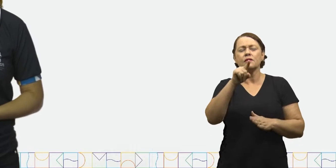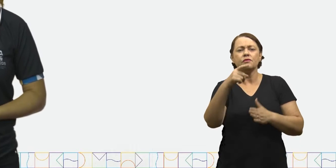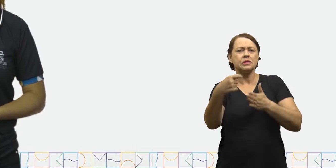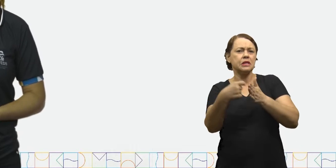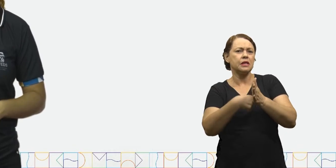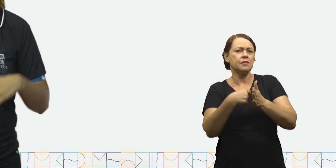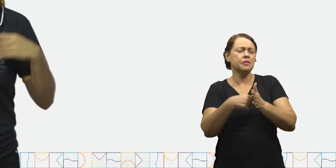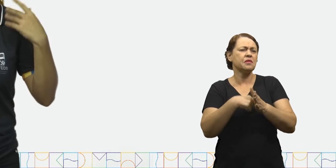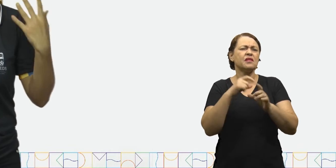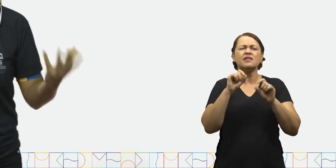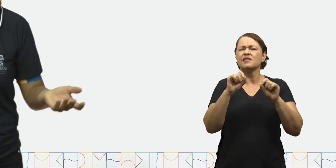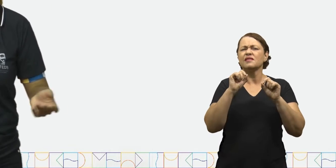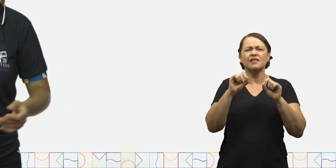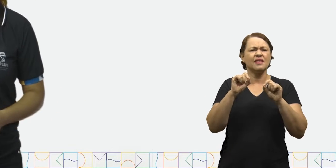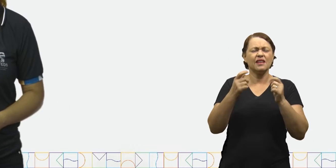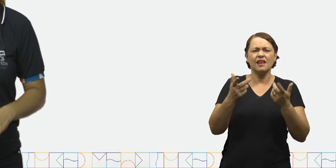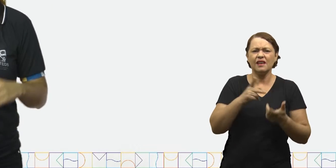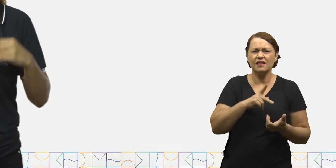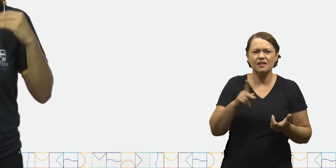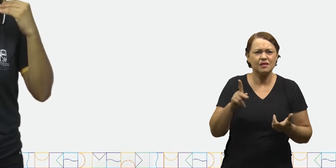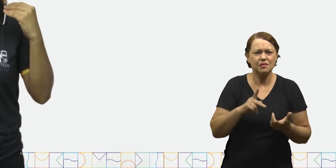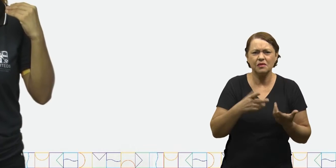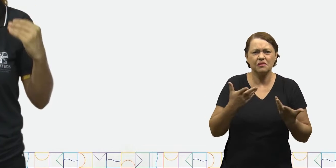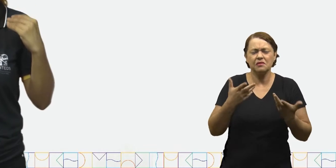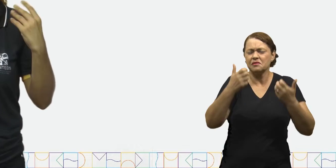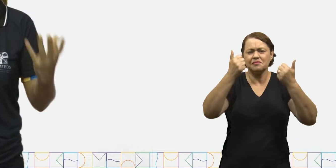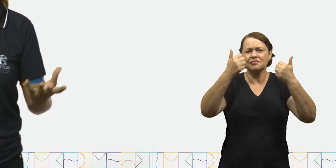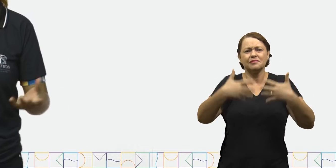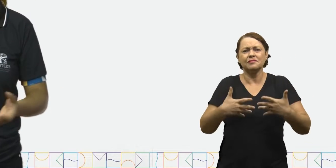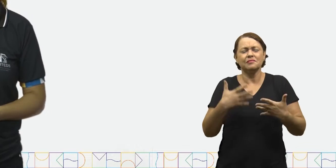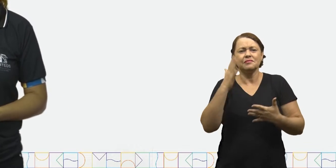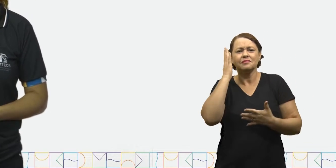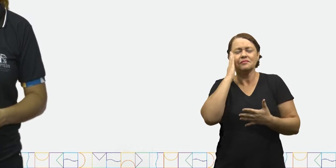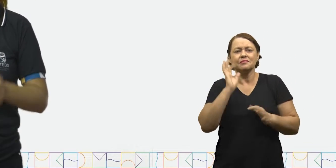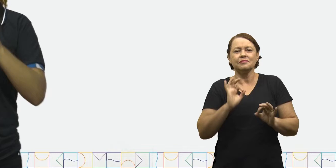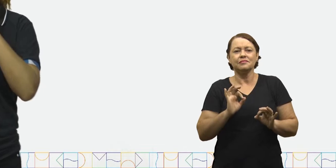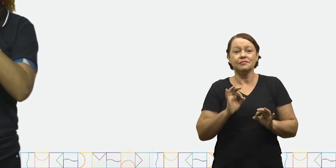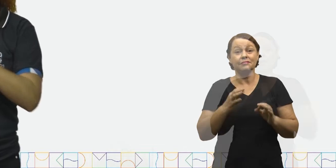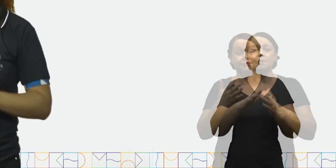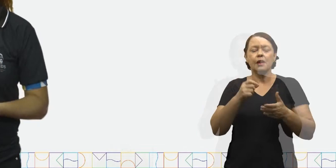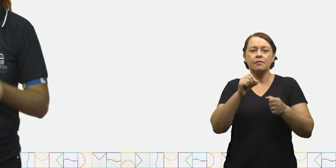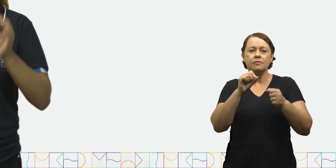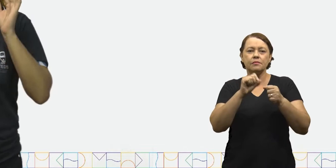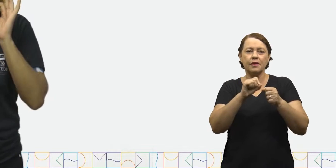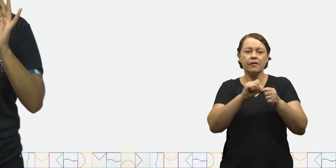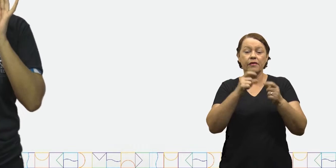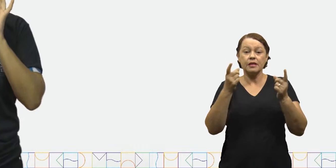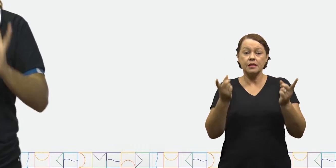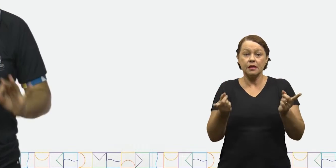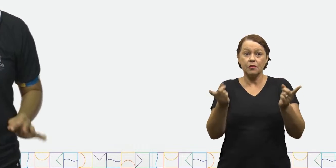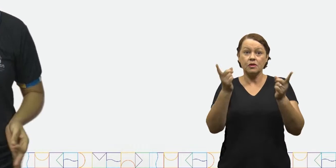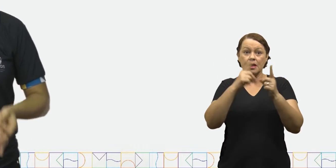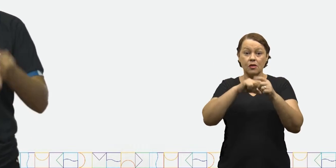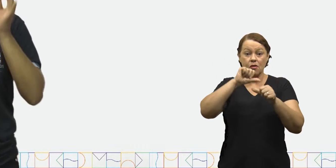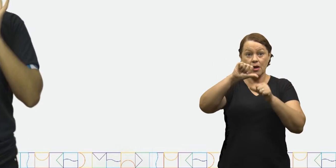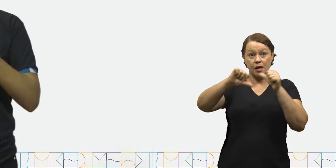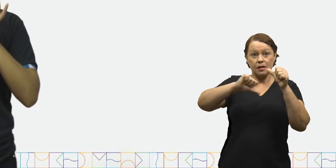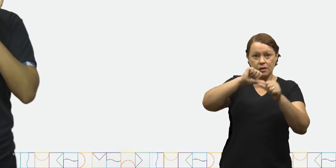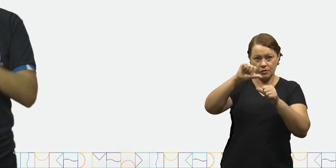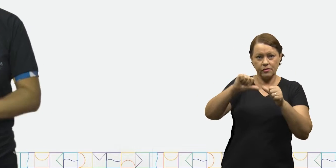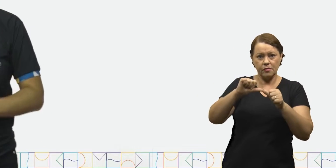estar perguntando, o que é isso, professor? O que a senhora quer dizer com isso? Olha só, para fazermos